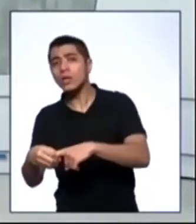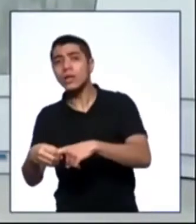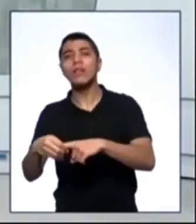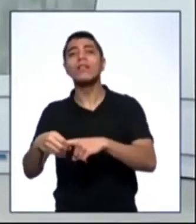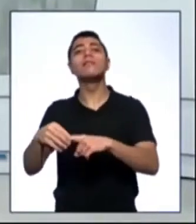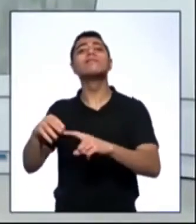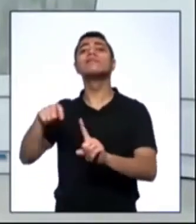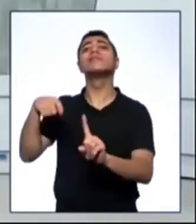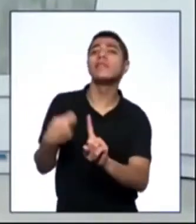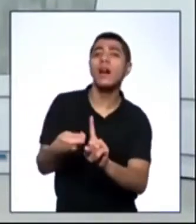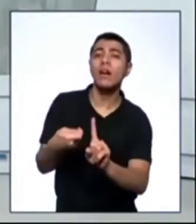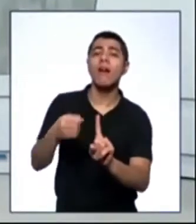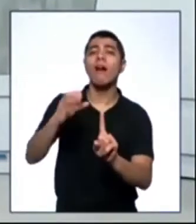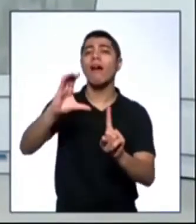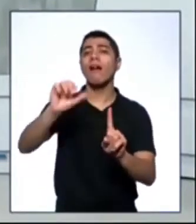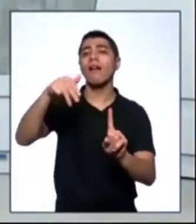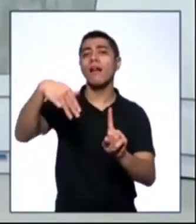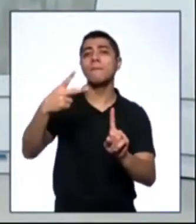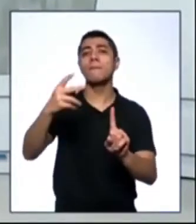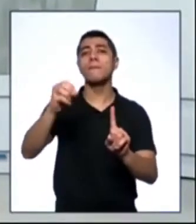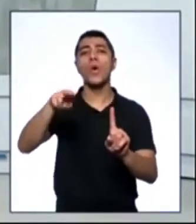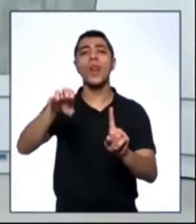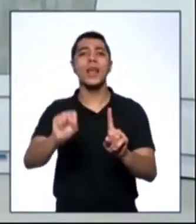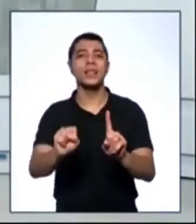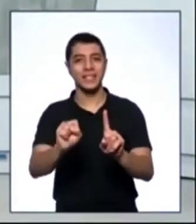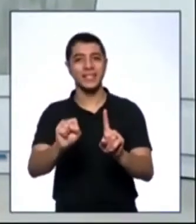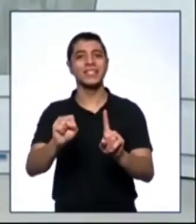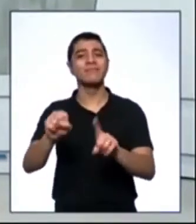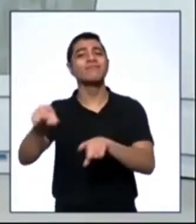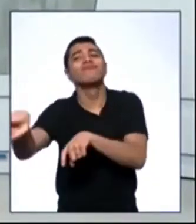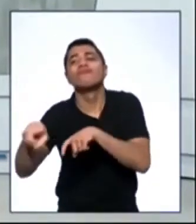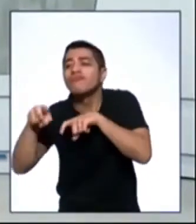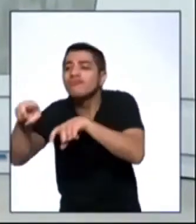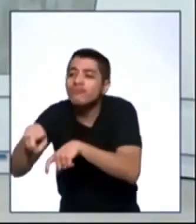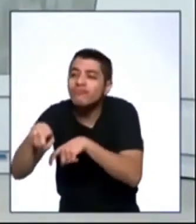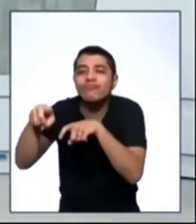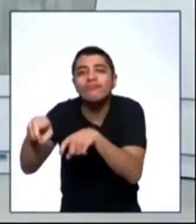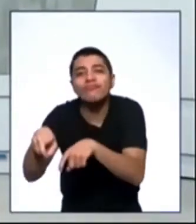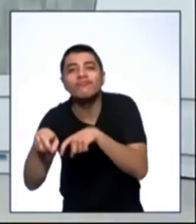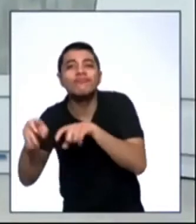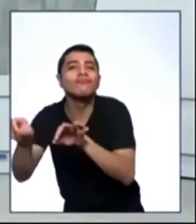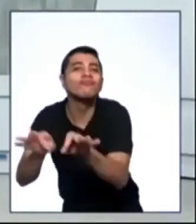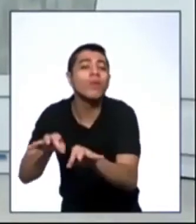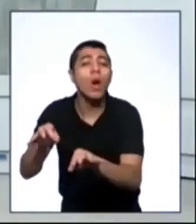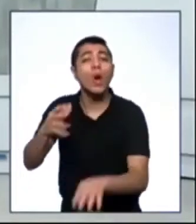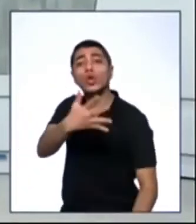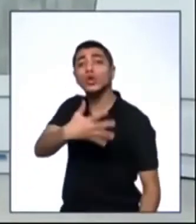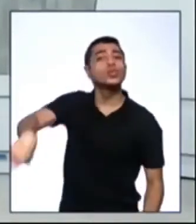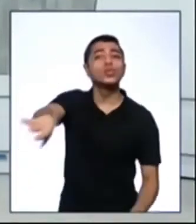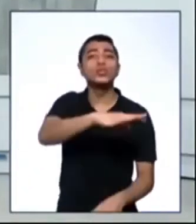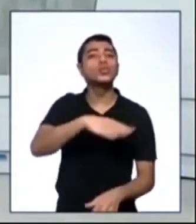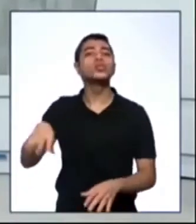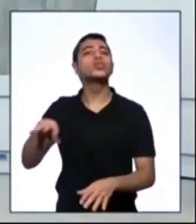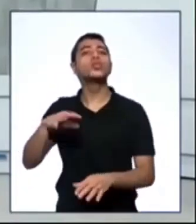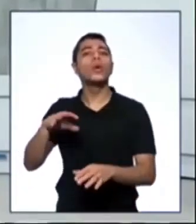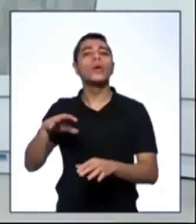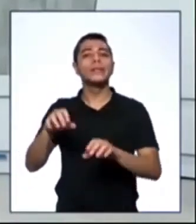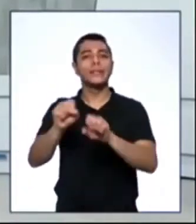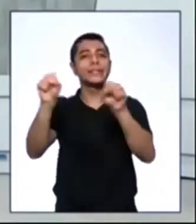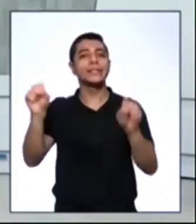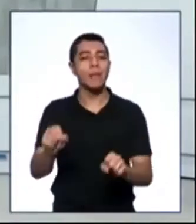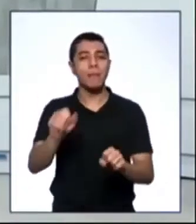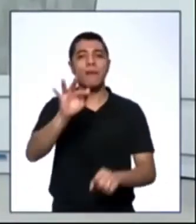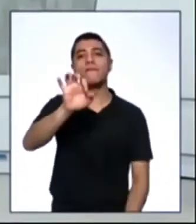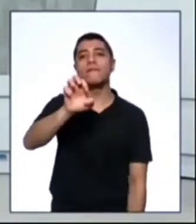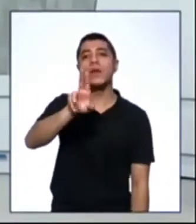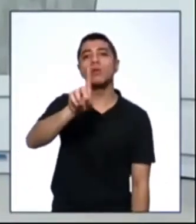ocorre essa passagem. Tá? O final do Império Romano já é a formação do sistema feudal. E nessa formação do sistema feudal, eu já falo de